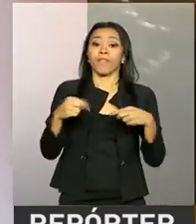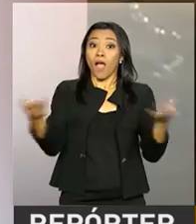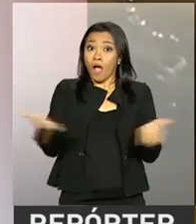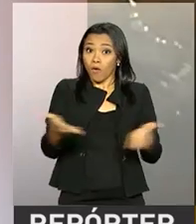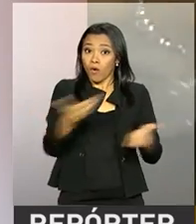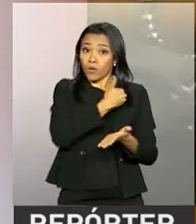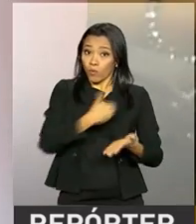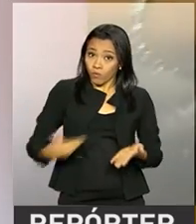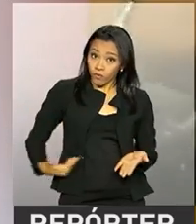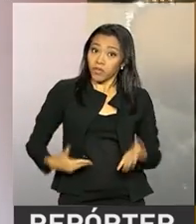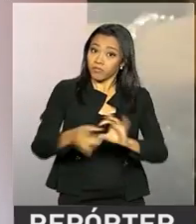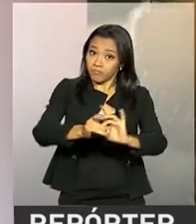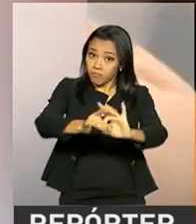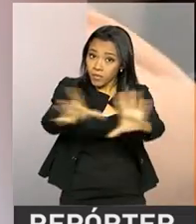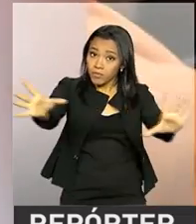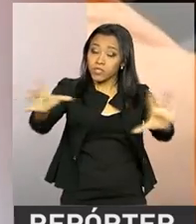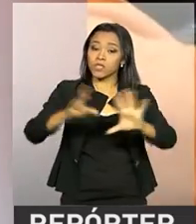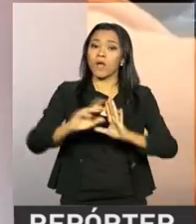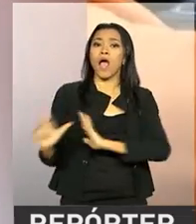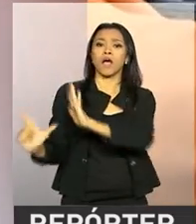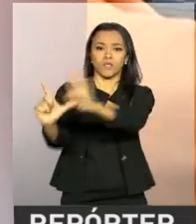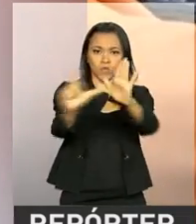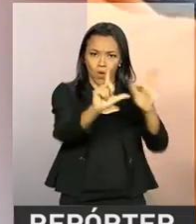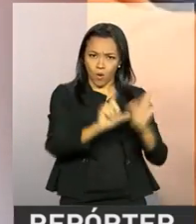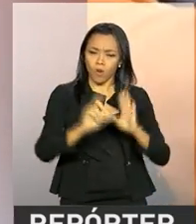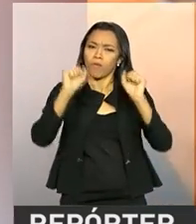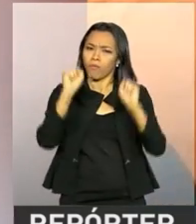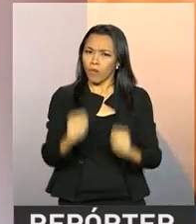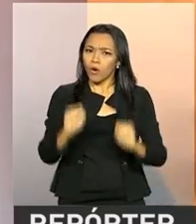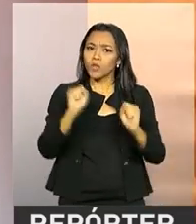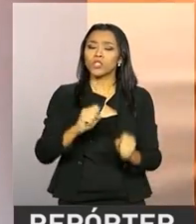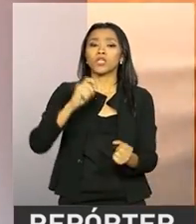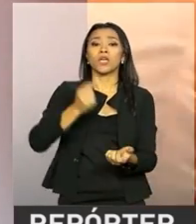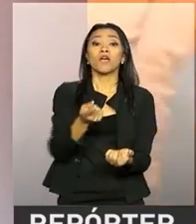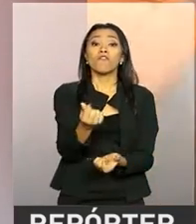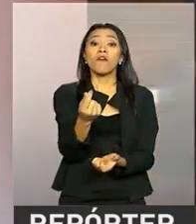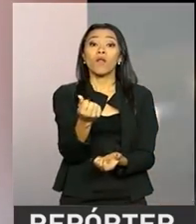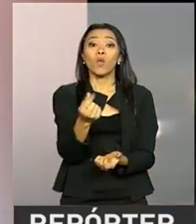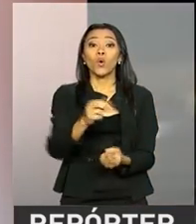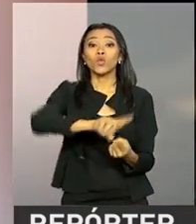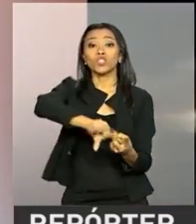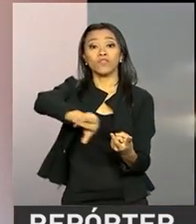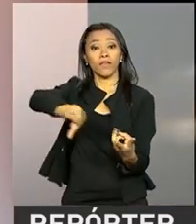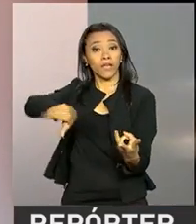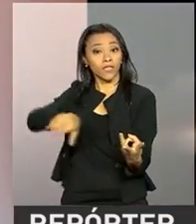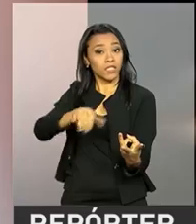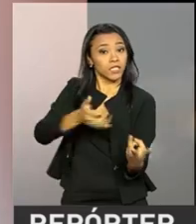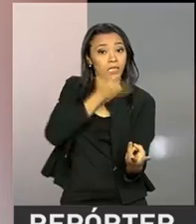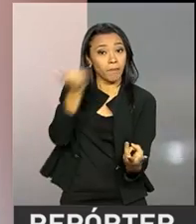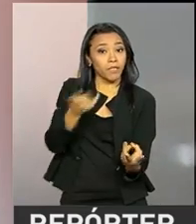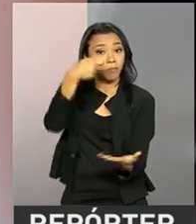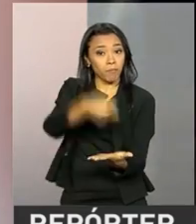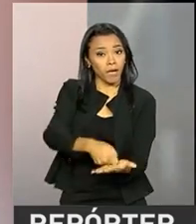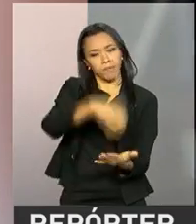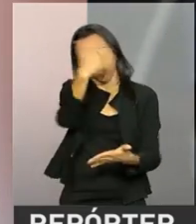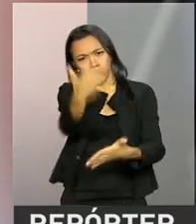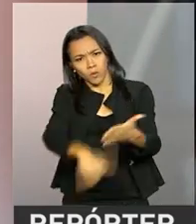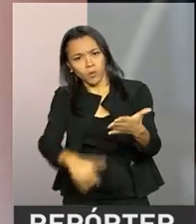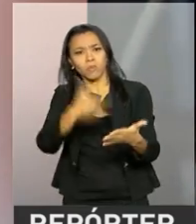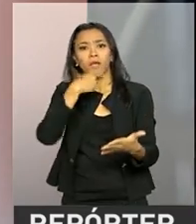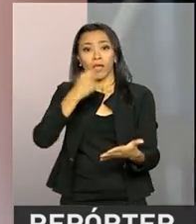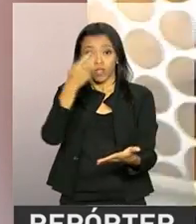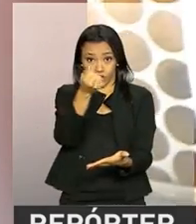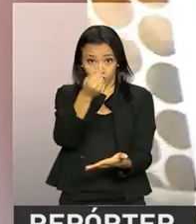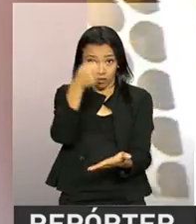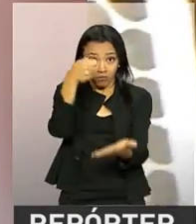regularizar a prática os Lojistas podem cobrar preços diferentes de acordo com a forma de pagamento dando desconto para quem